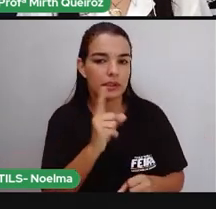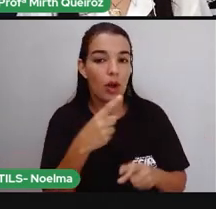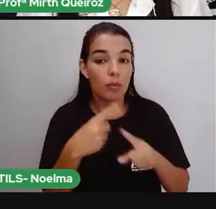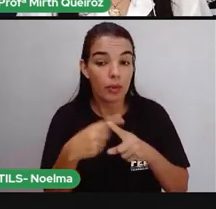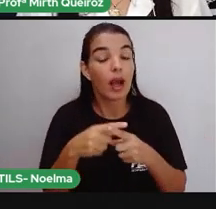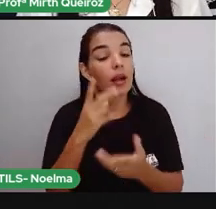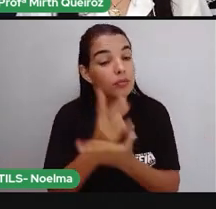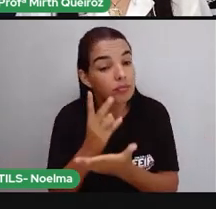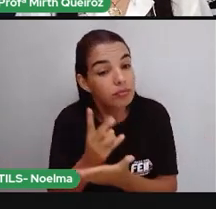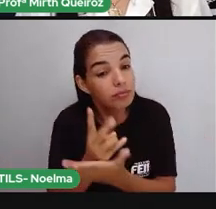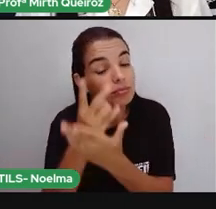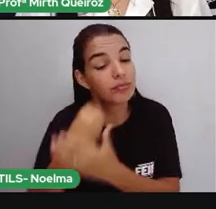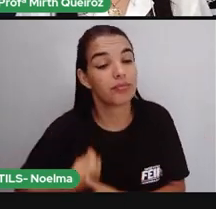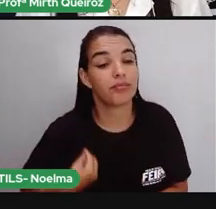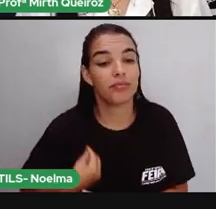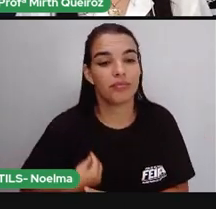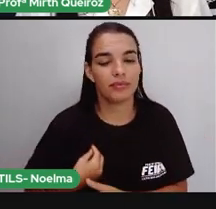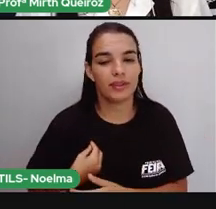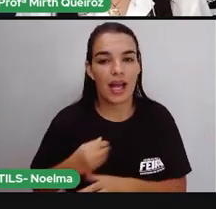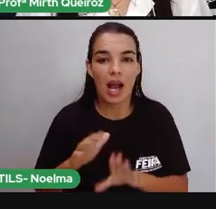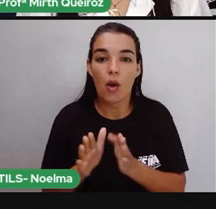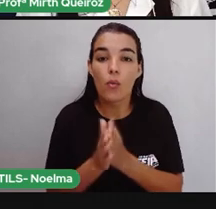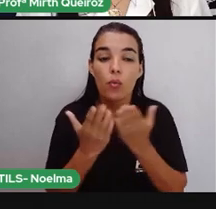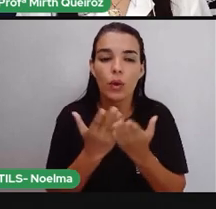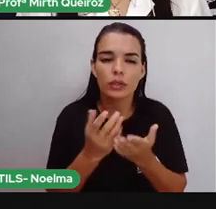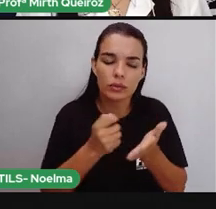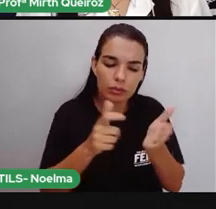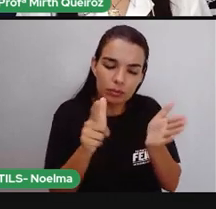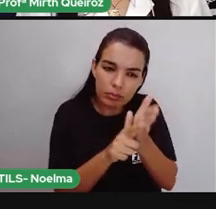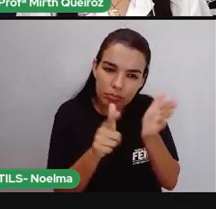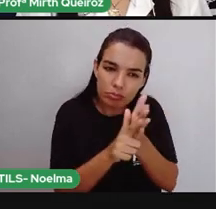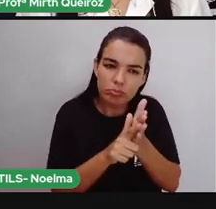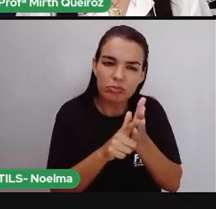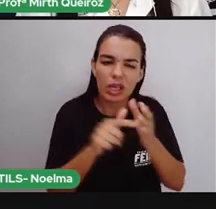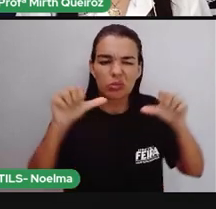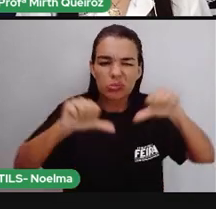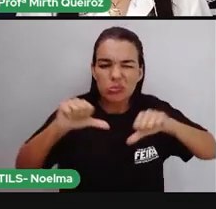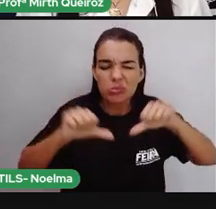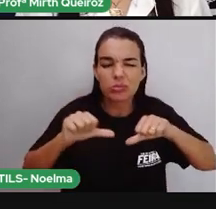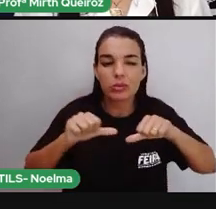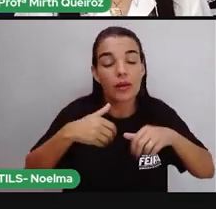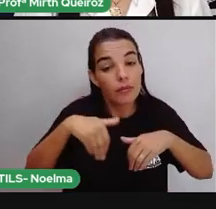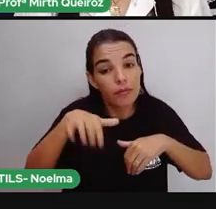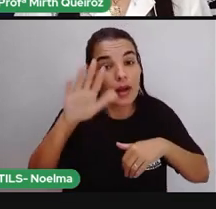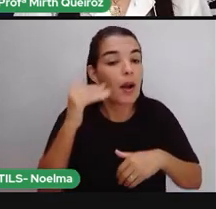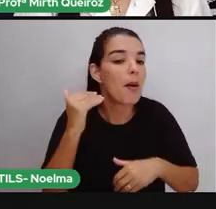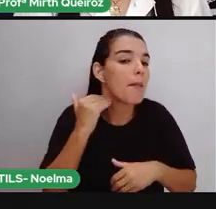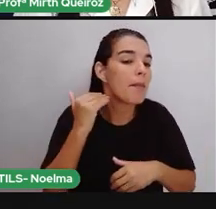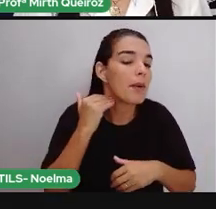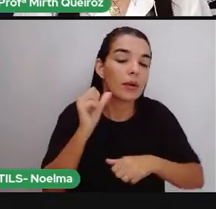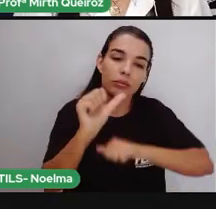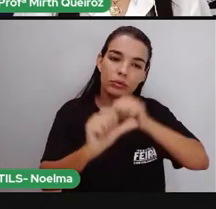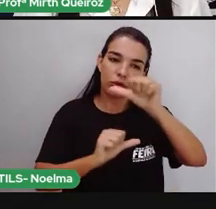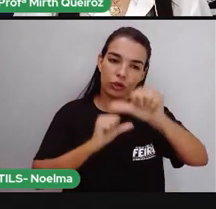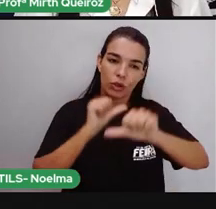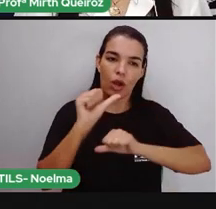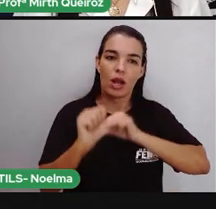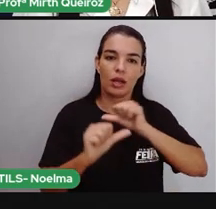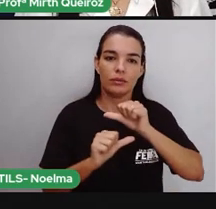elas duram mais. Quando uma nota ou moeda estiver muito estragada, leve a um banco para ser trocada.